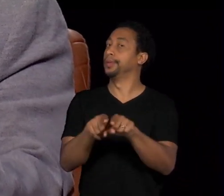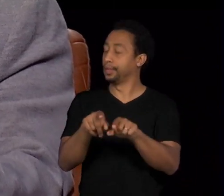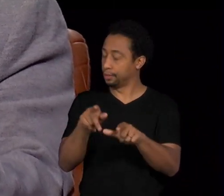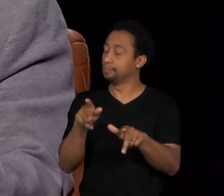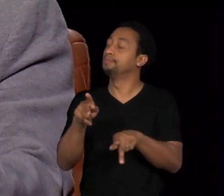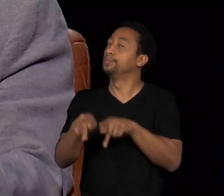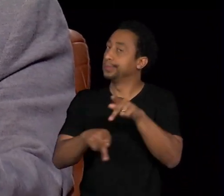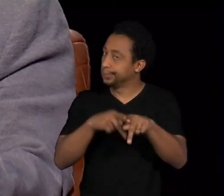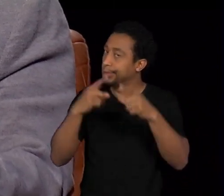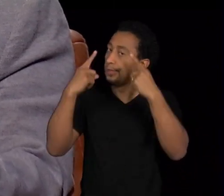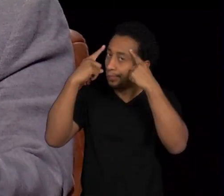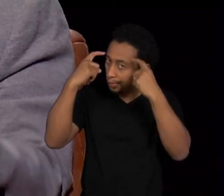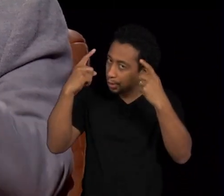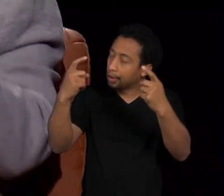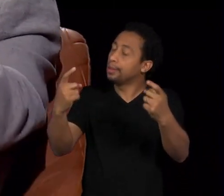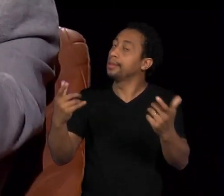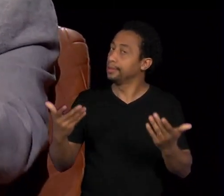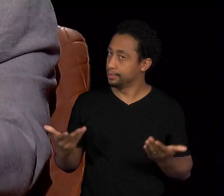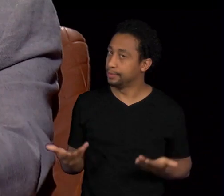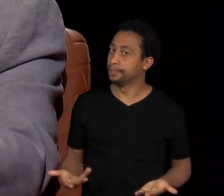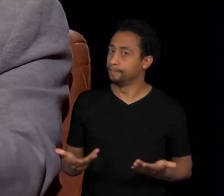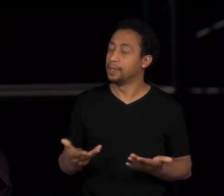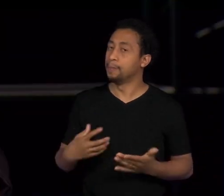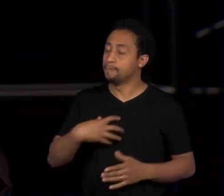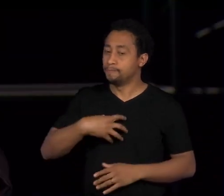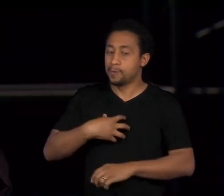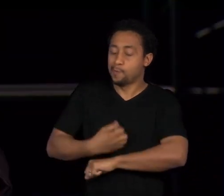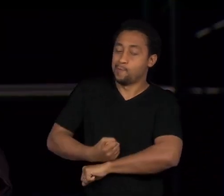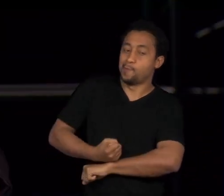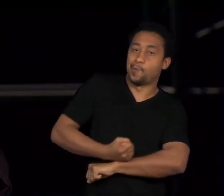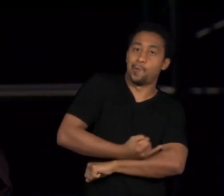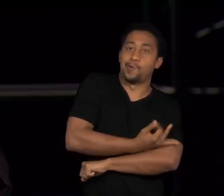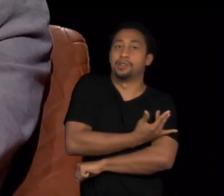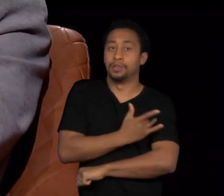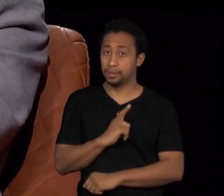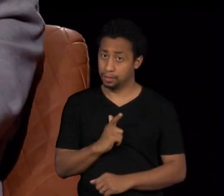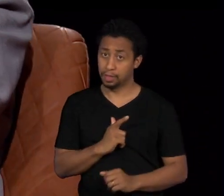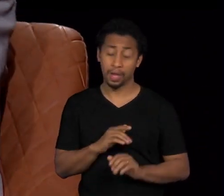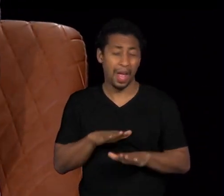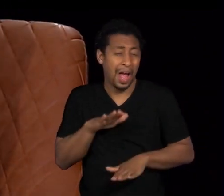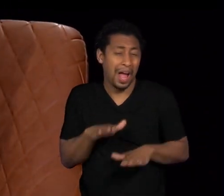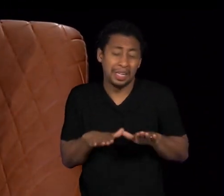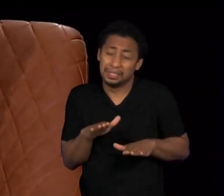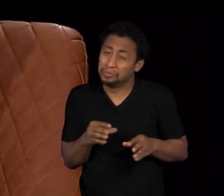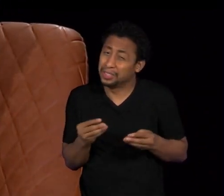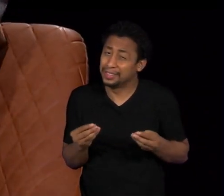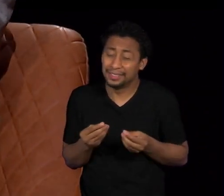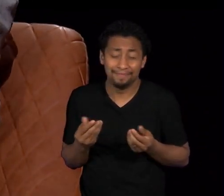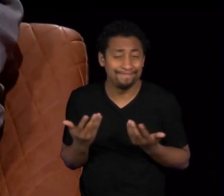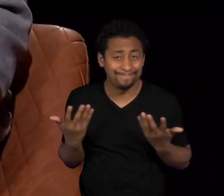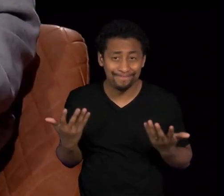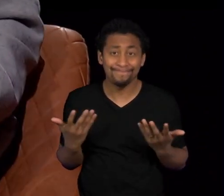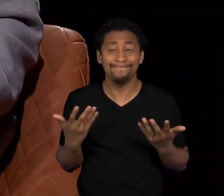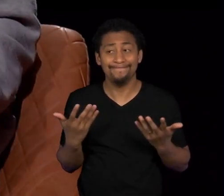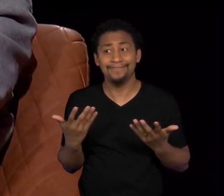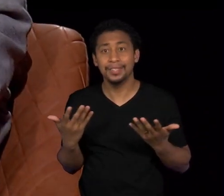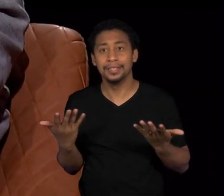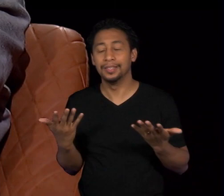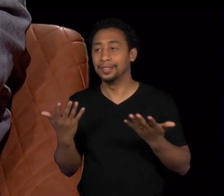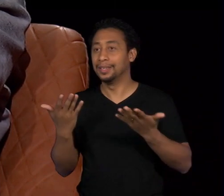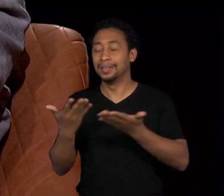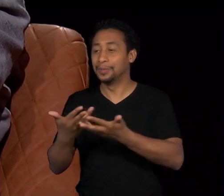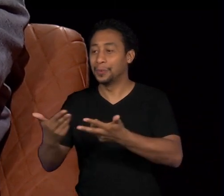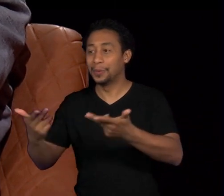violento então um povo emocional né Então as coisas às vezes tanto podem ser encaminhadas para um lado vamos chamar do